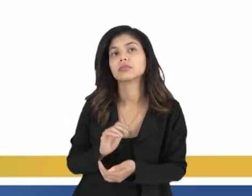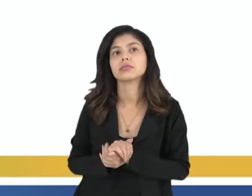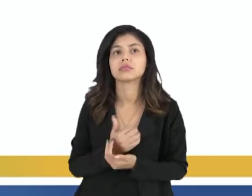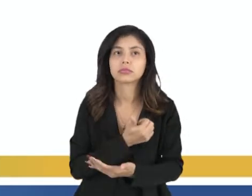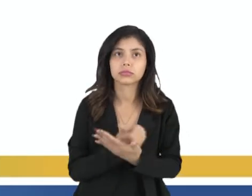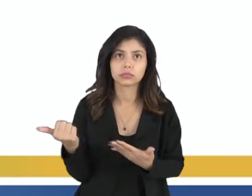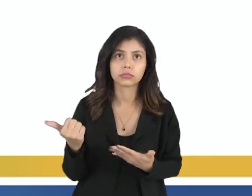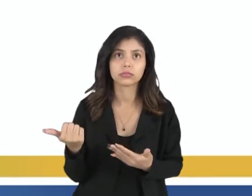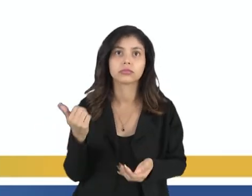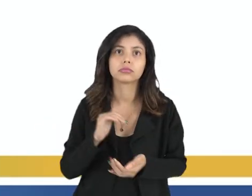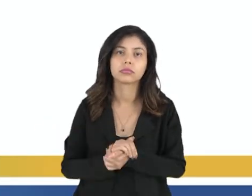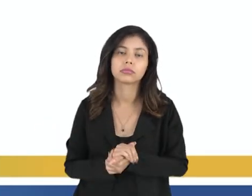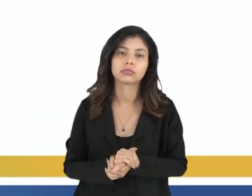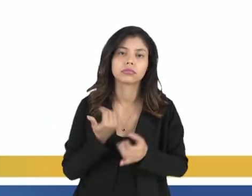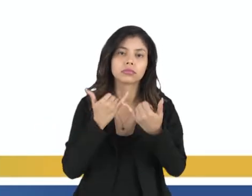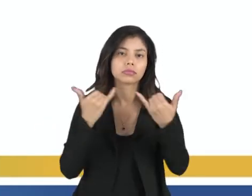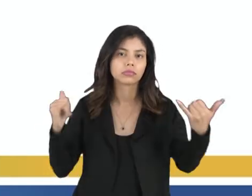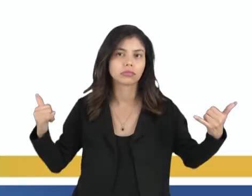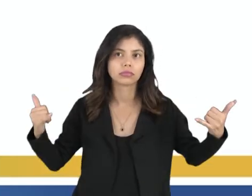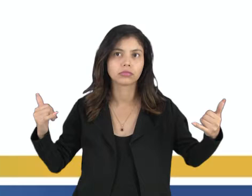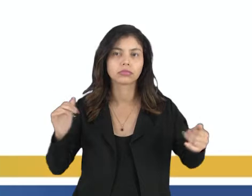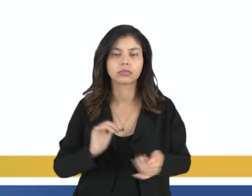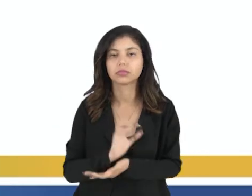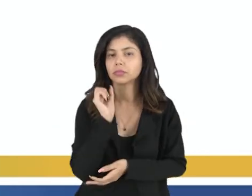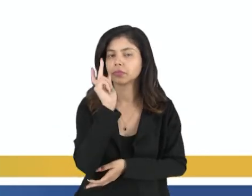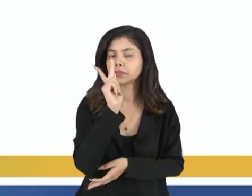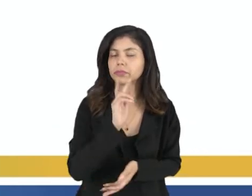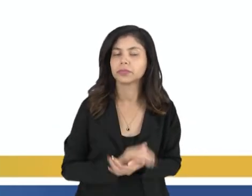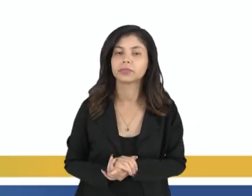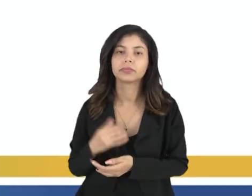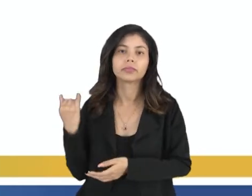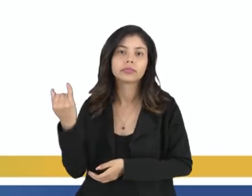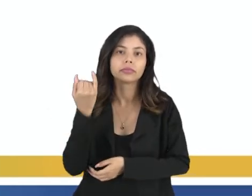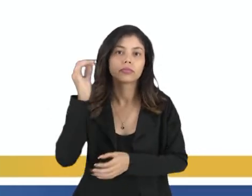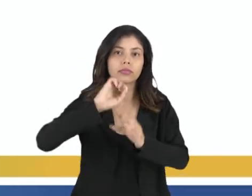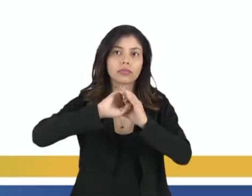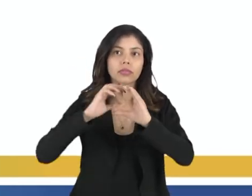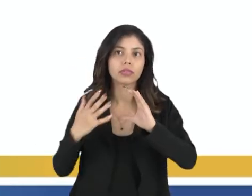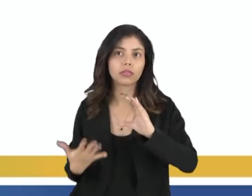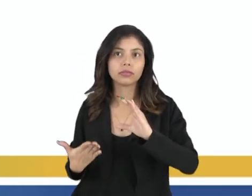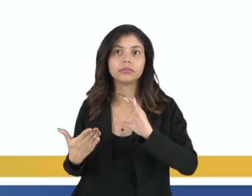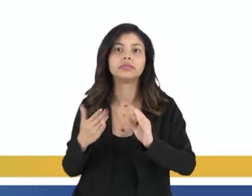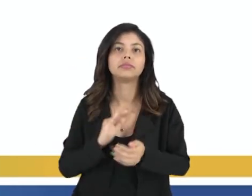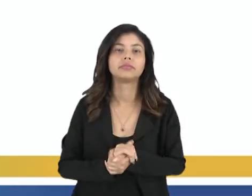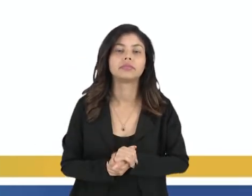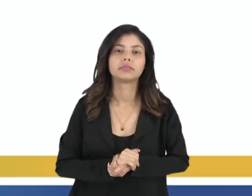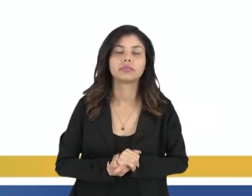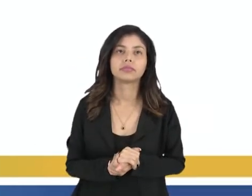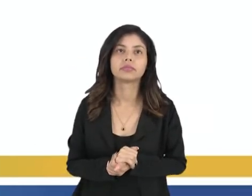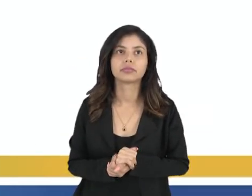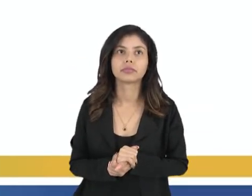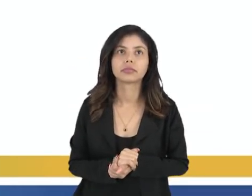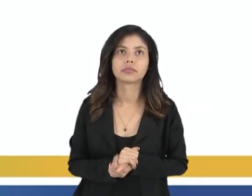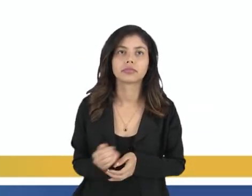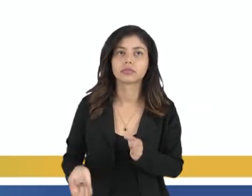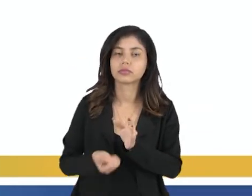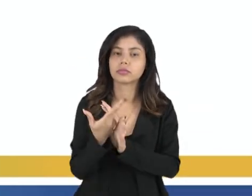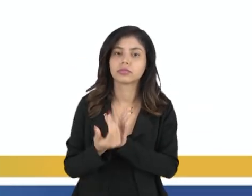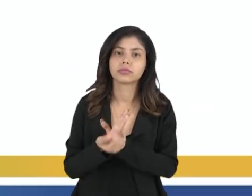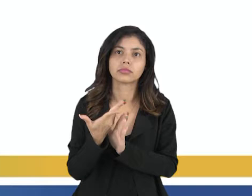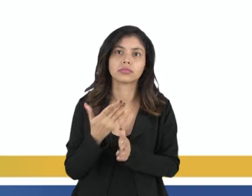e por ação da corrente elétrica. Ok? Então, essas são as principais características, né, das